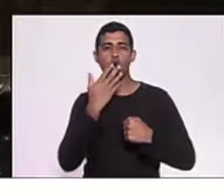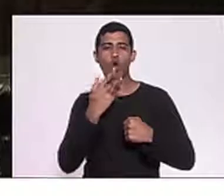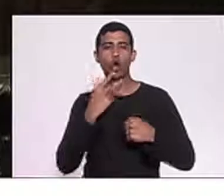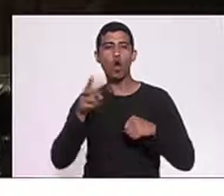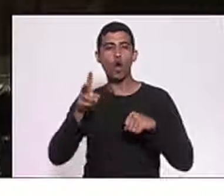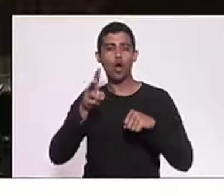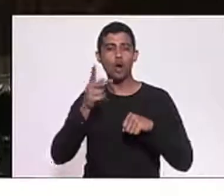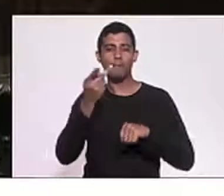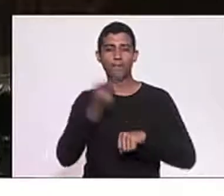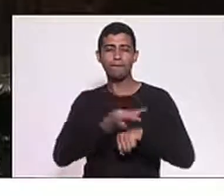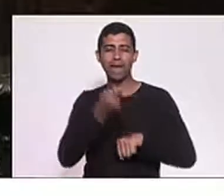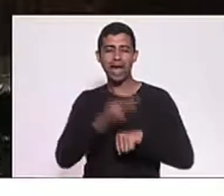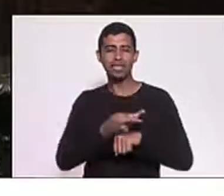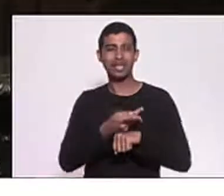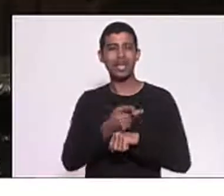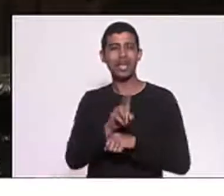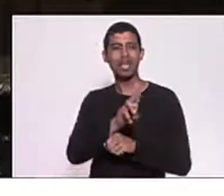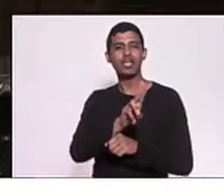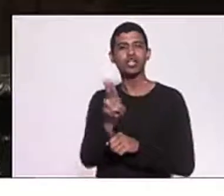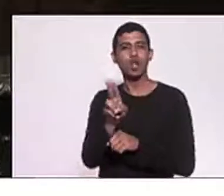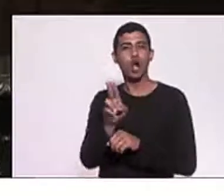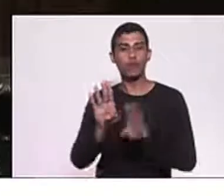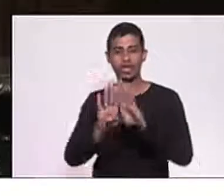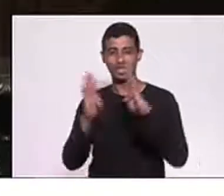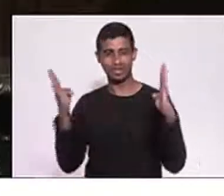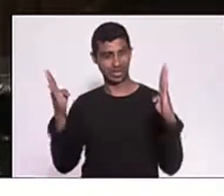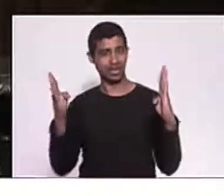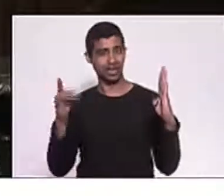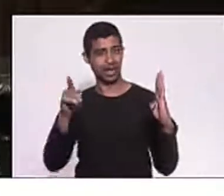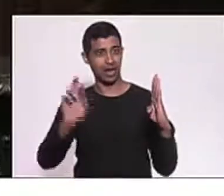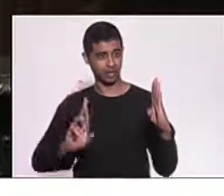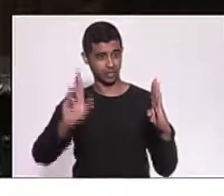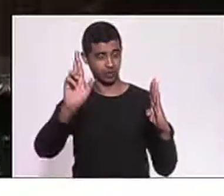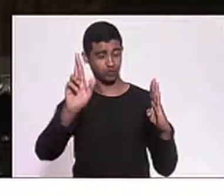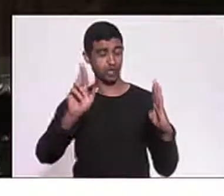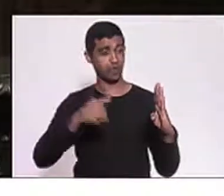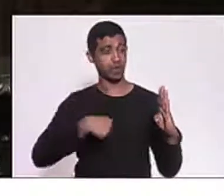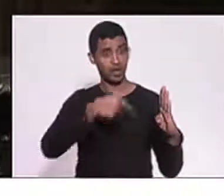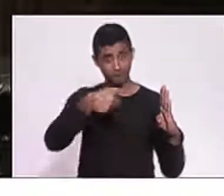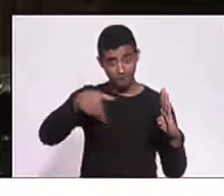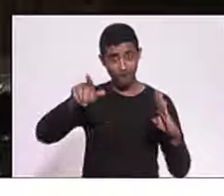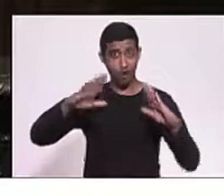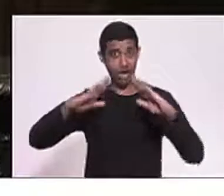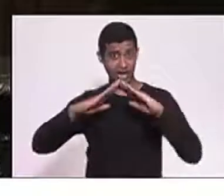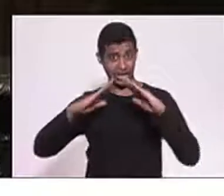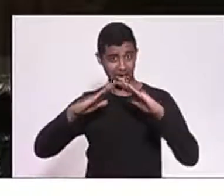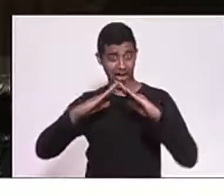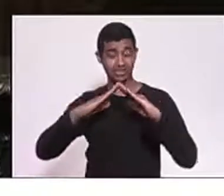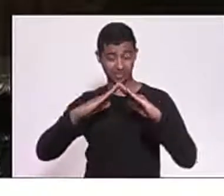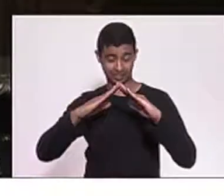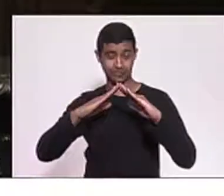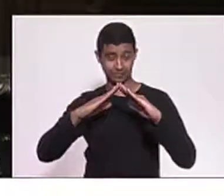portaria do condomínio, se dirigiu à casa do outro